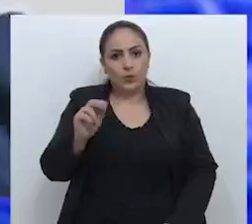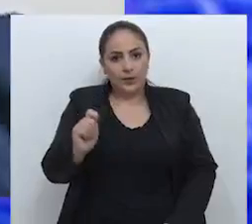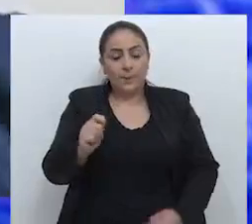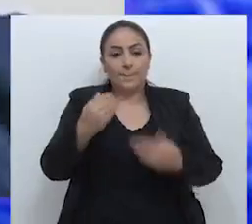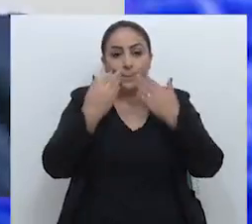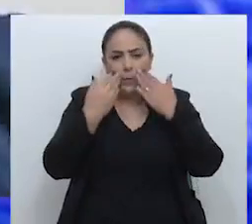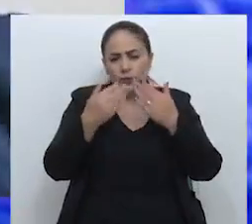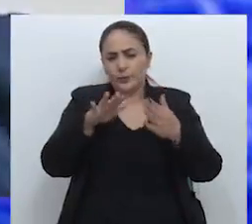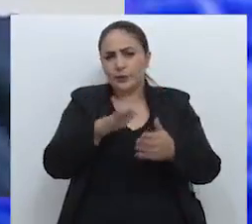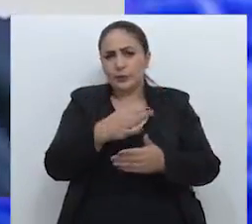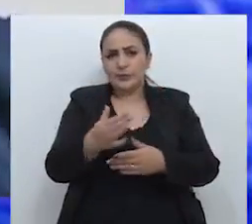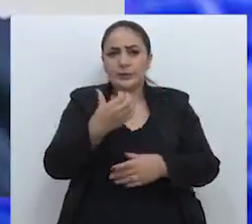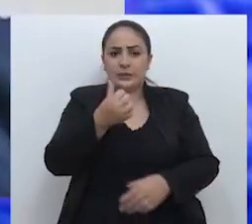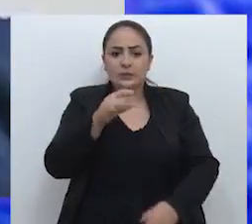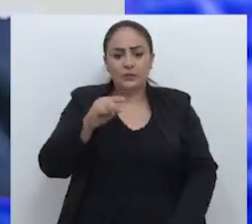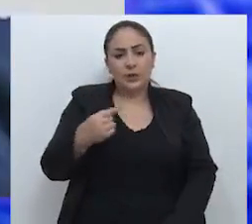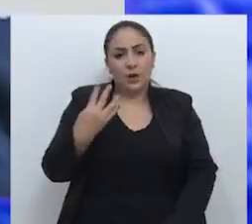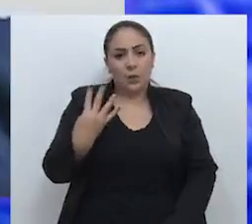demonstrou que aproximadamente